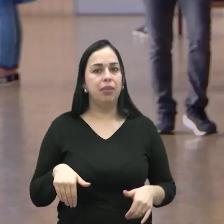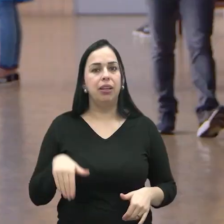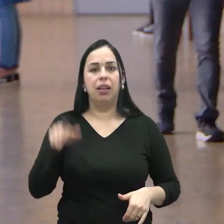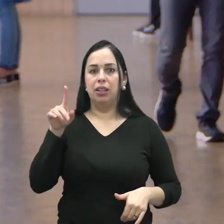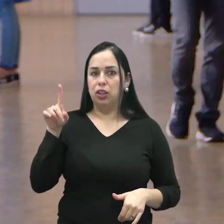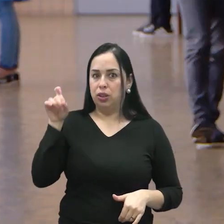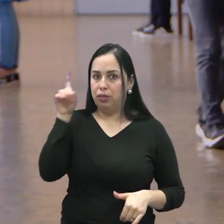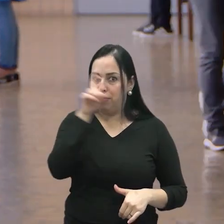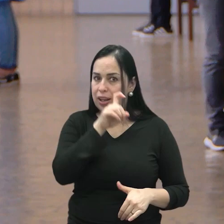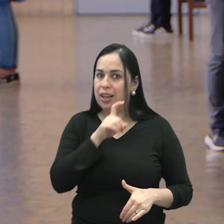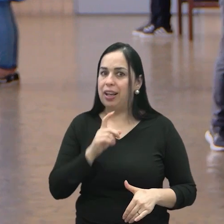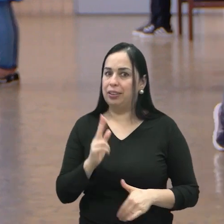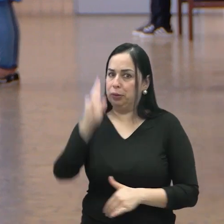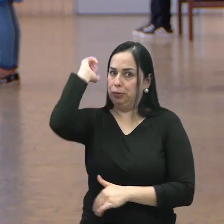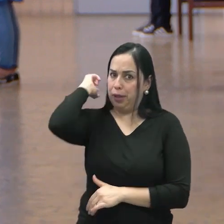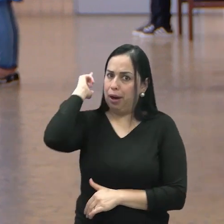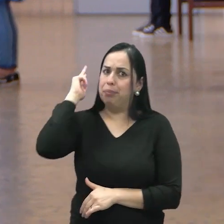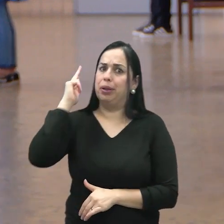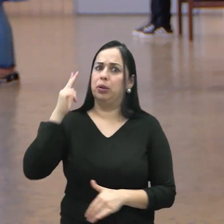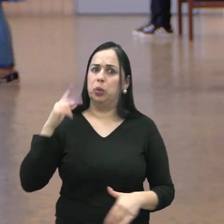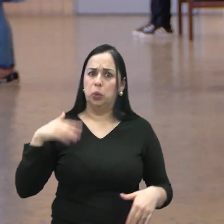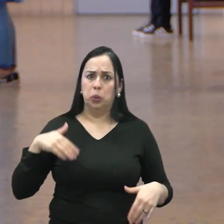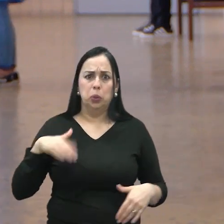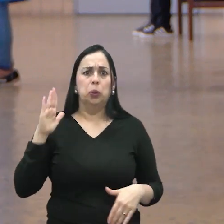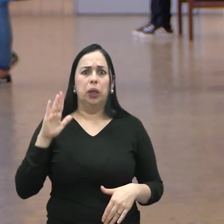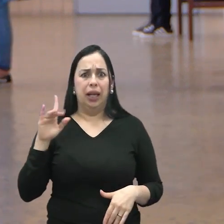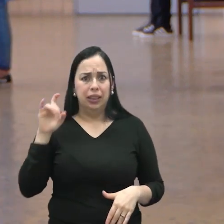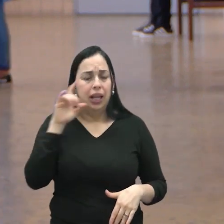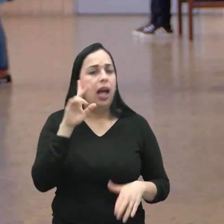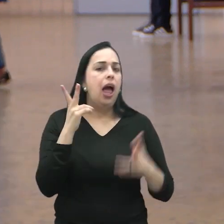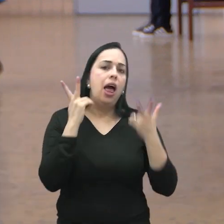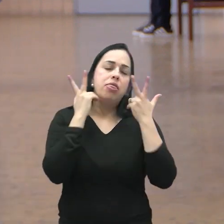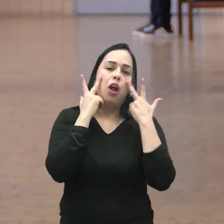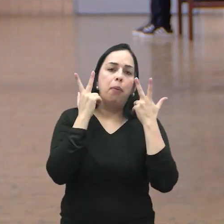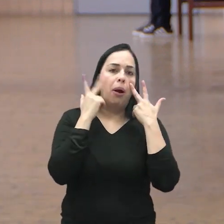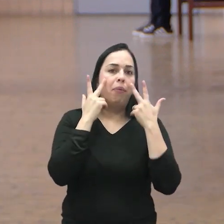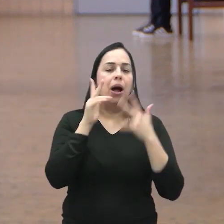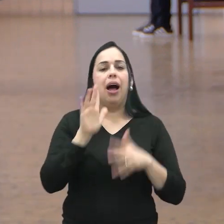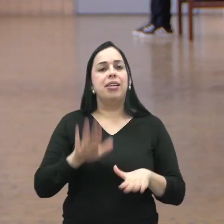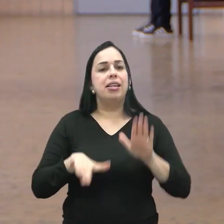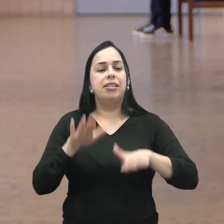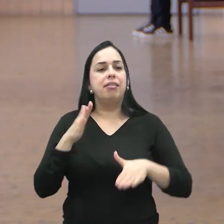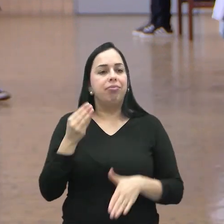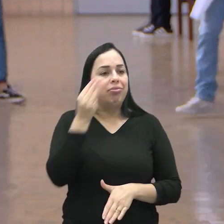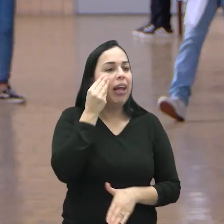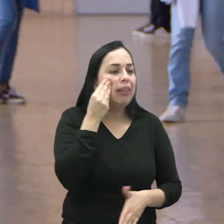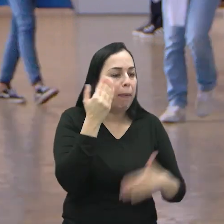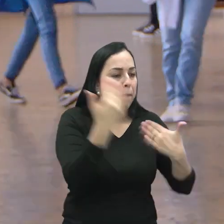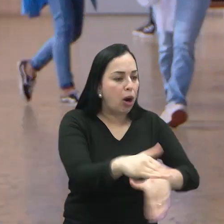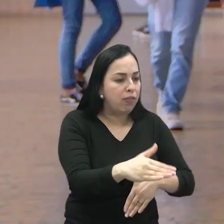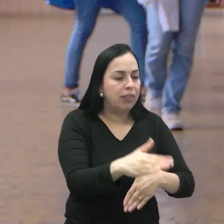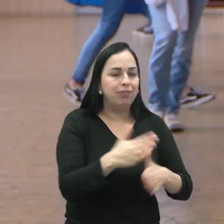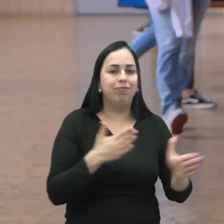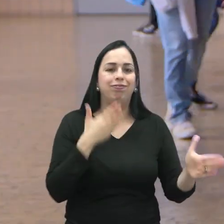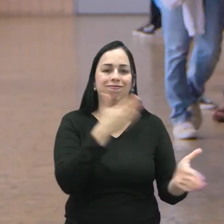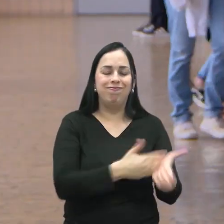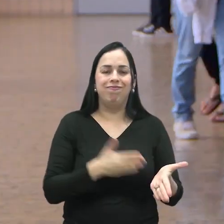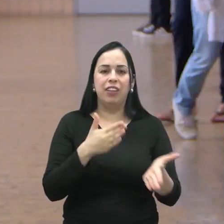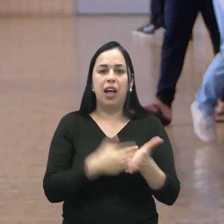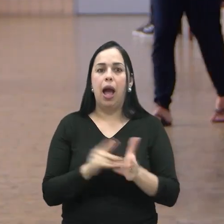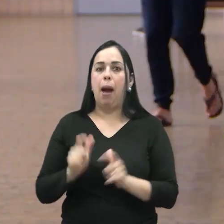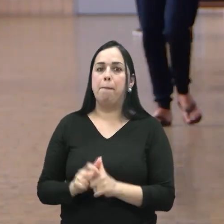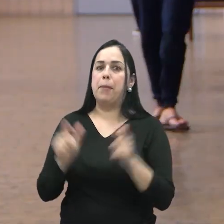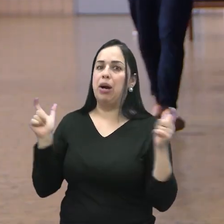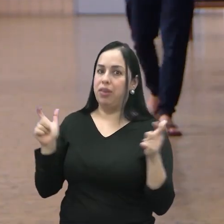estudar. O grau de dificuldade do vestibular do ITA é muito alto, por isso é normal não passar na primeira tentativa.